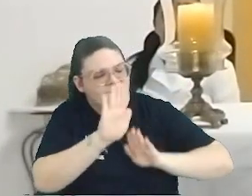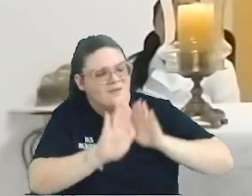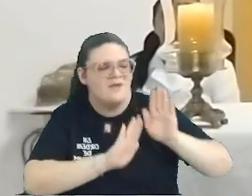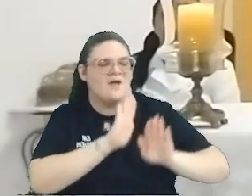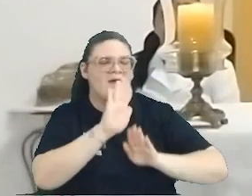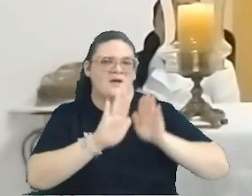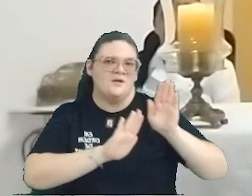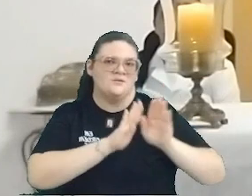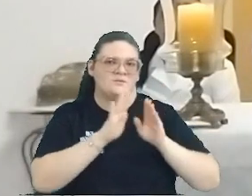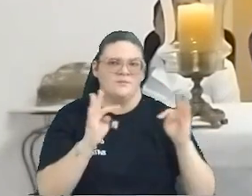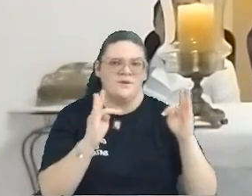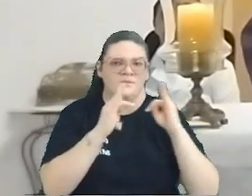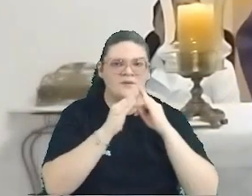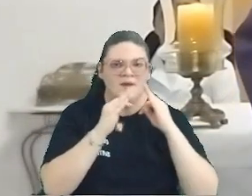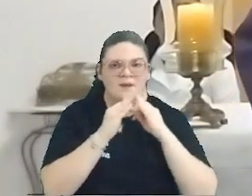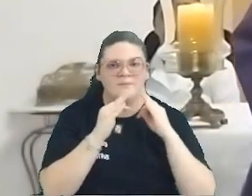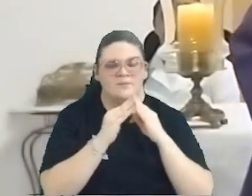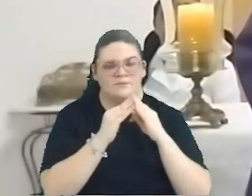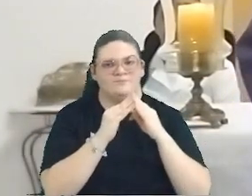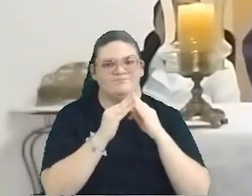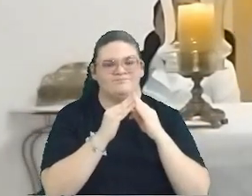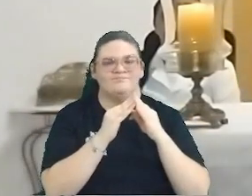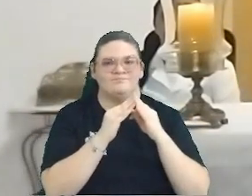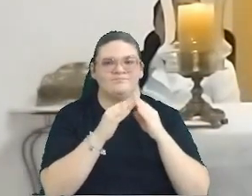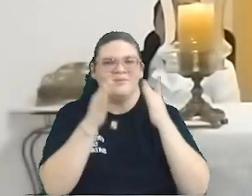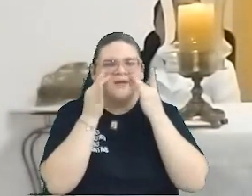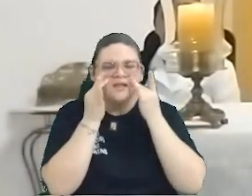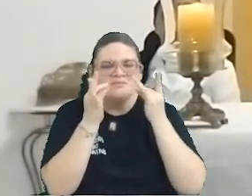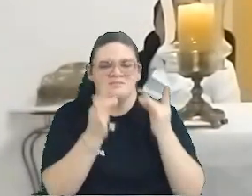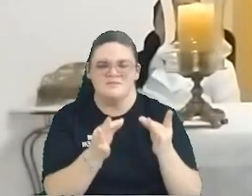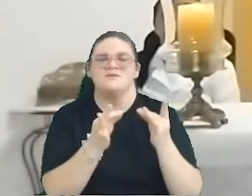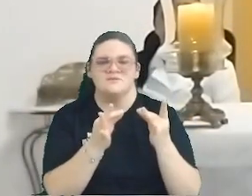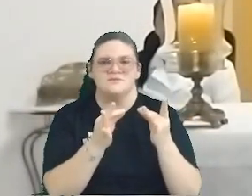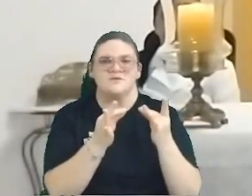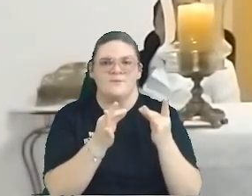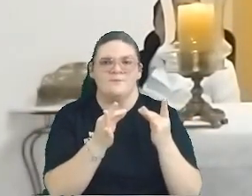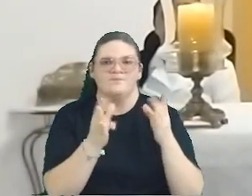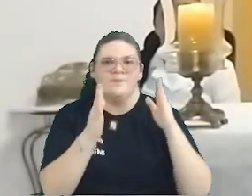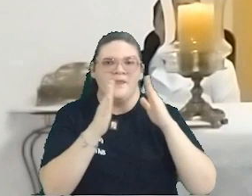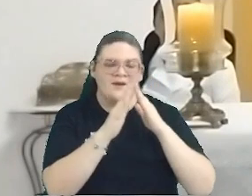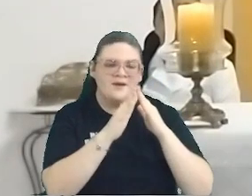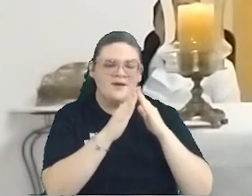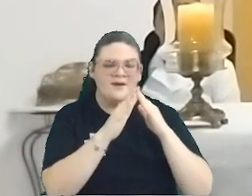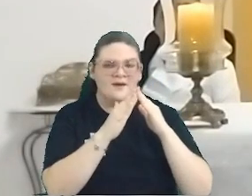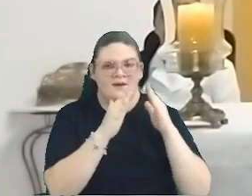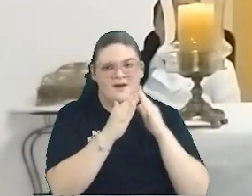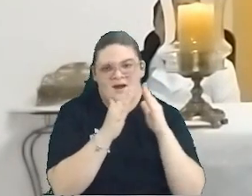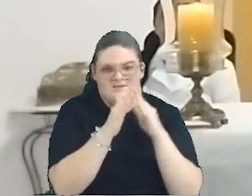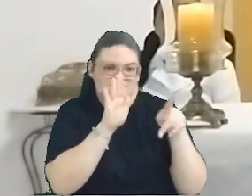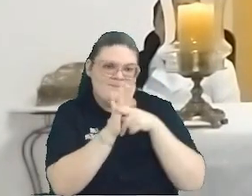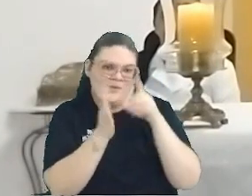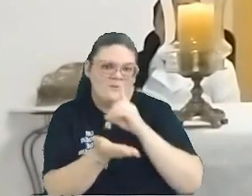Deus, a atenção pela casa de Deus. Casa de Deus aqui compreendida